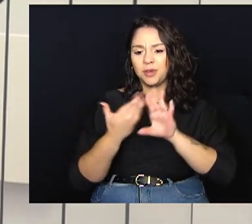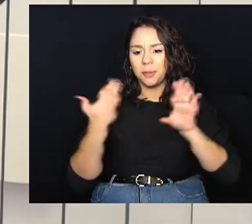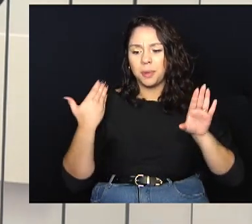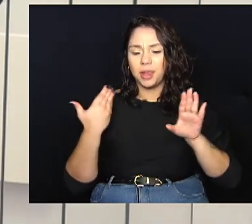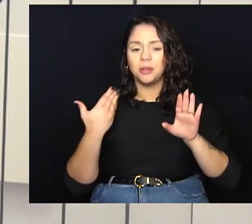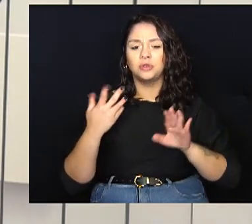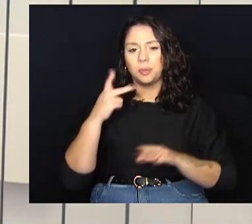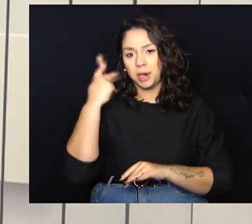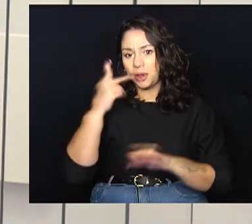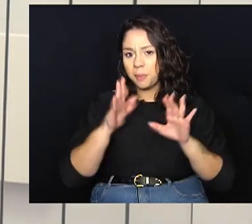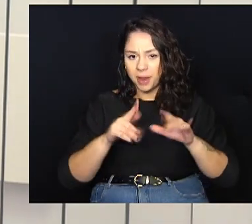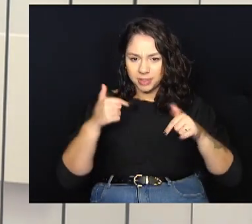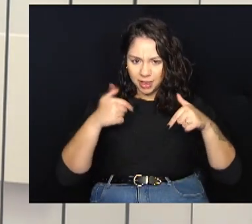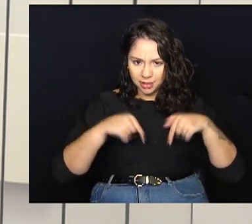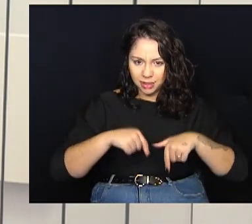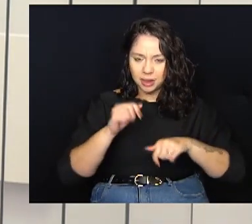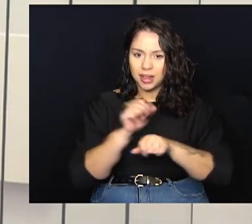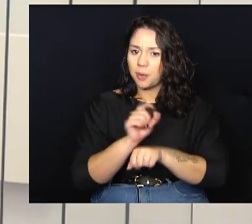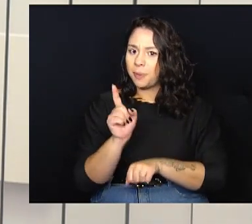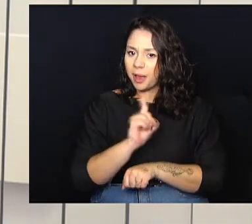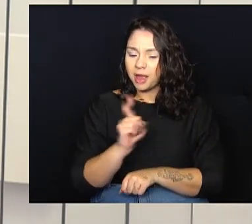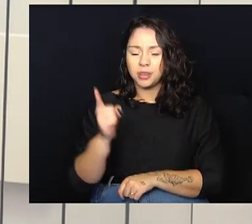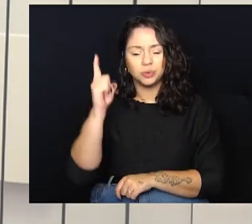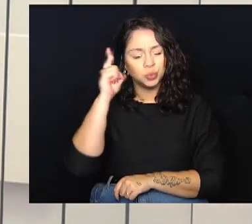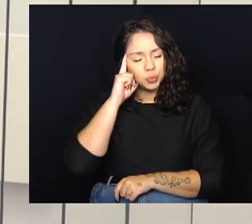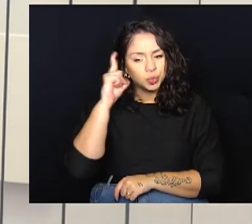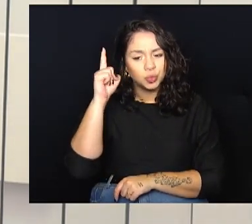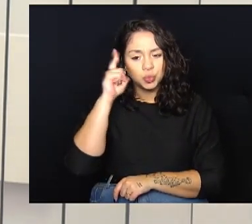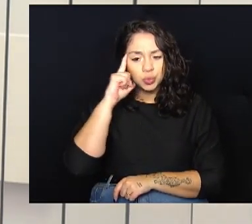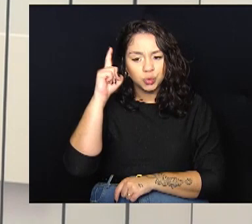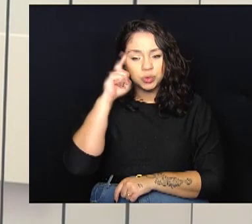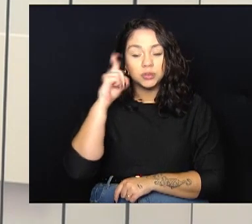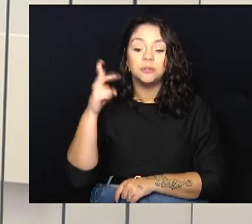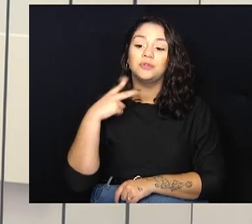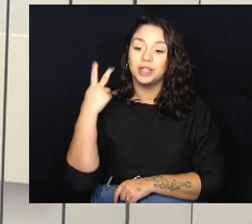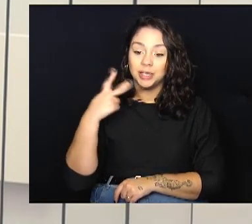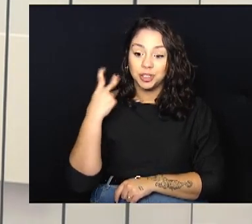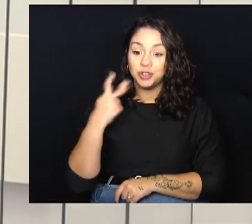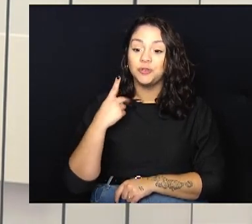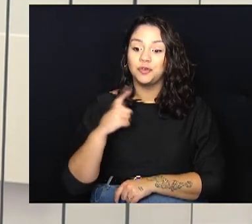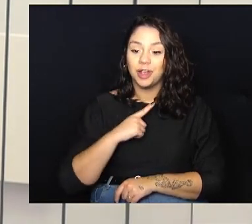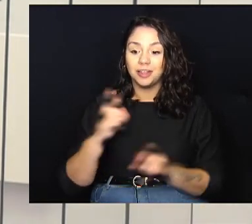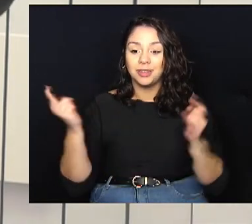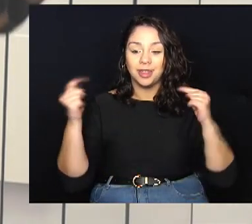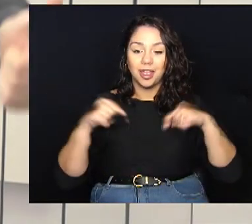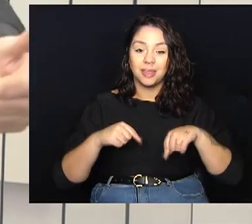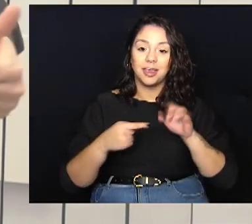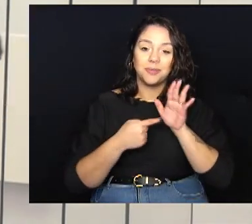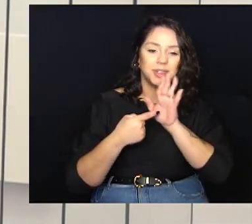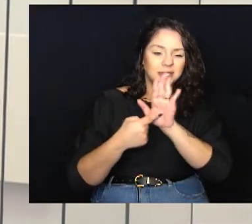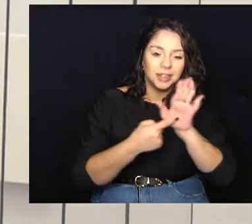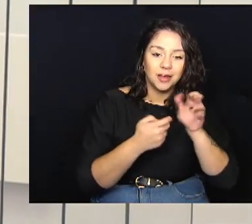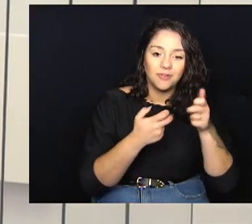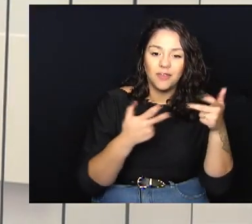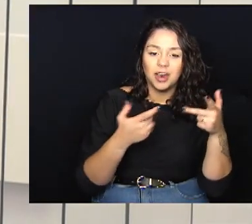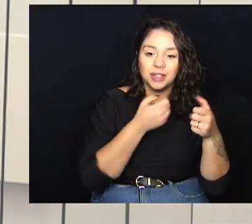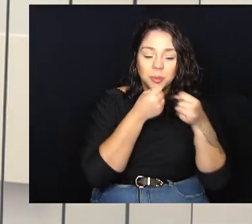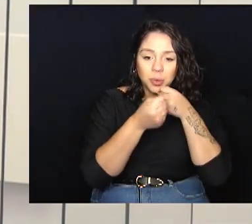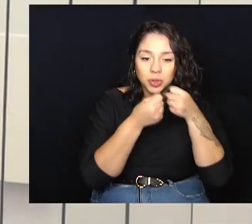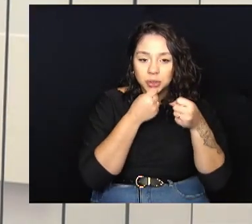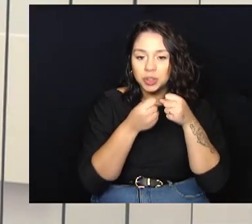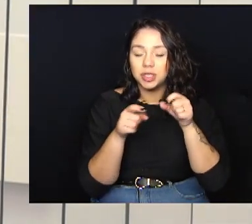o trabalho não para viu todos os dias os vereadores vão aparecer por aqui em diversas reportagens